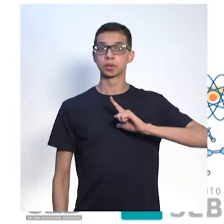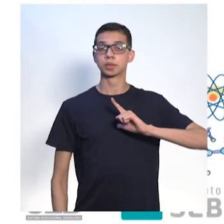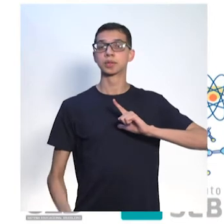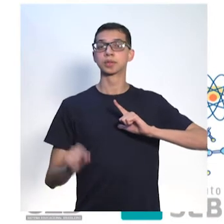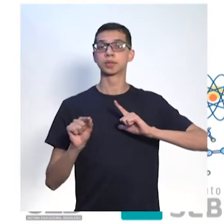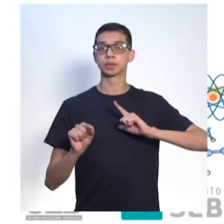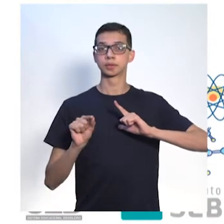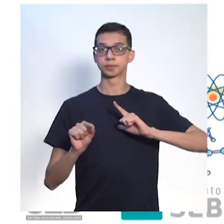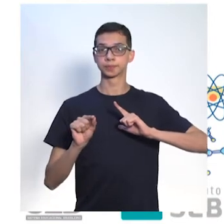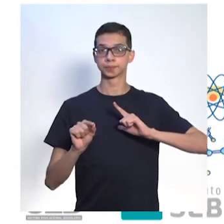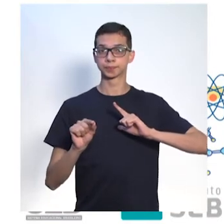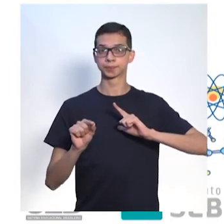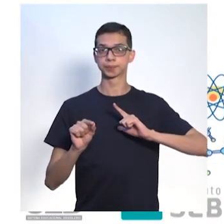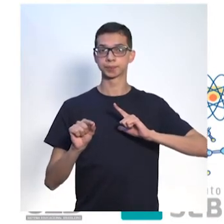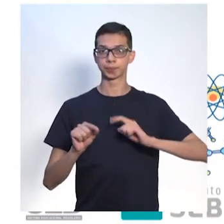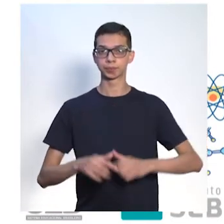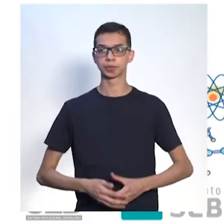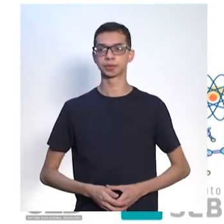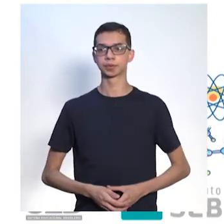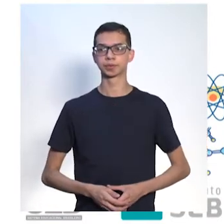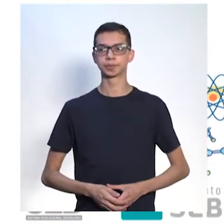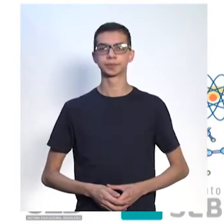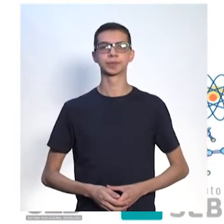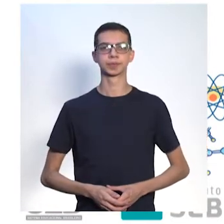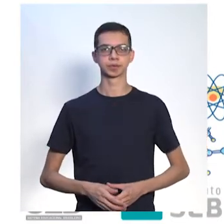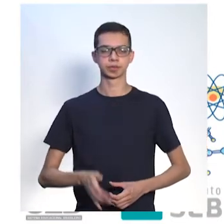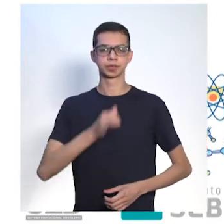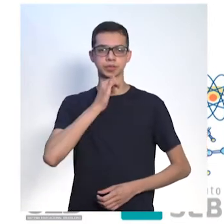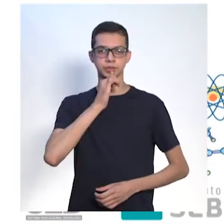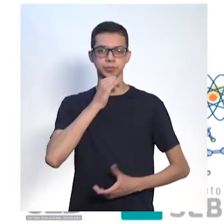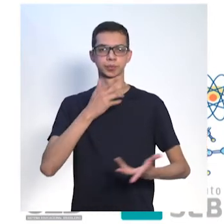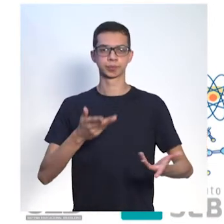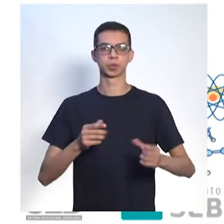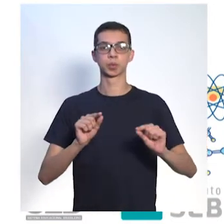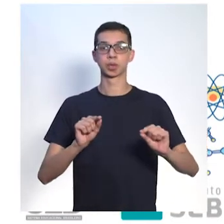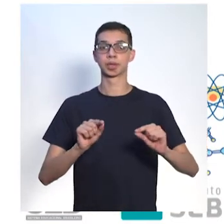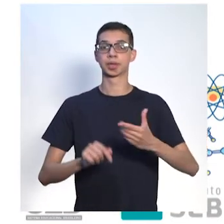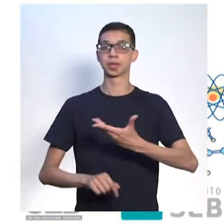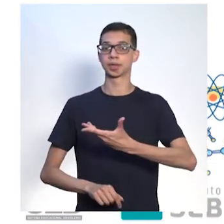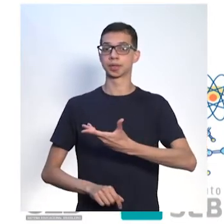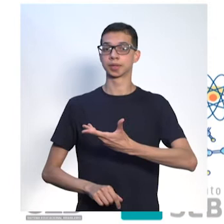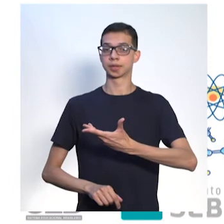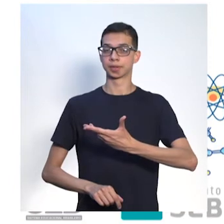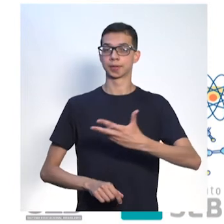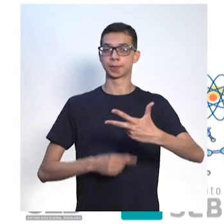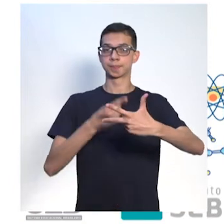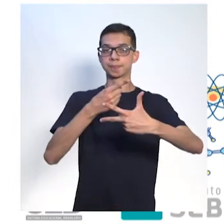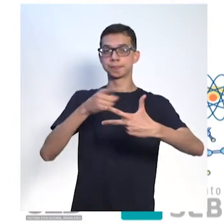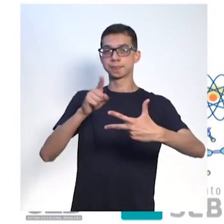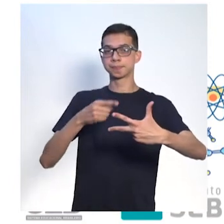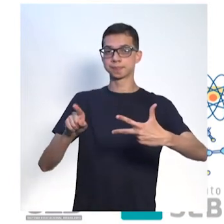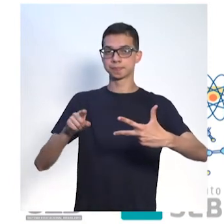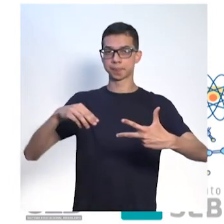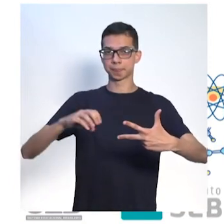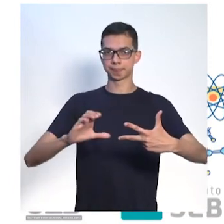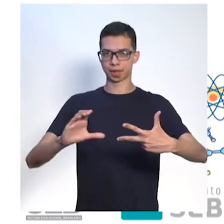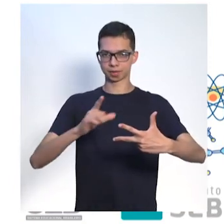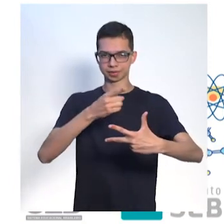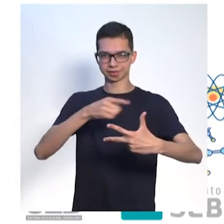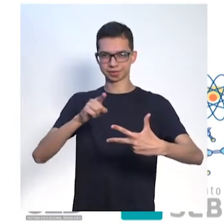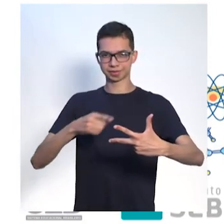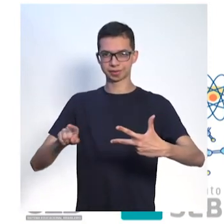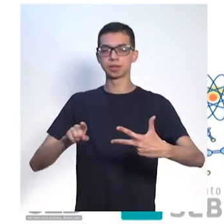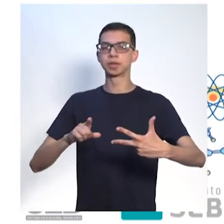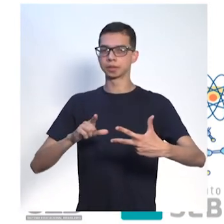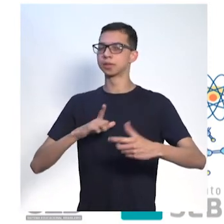responsabilidade de estabelecer as regras é o MEC. E ele faz isso, gente, através de editais.